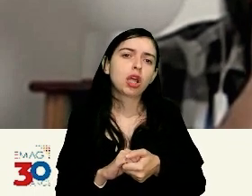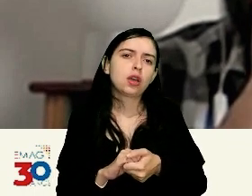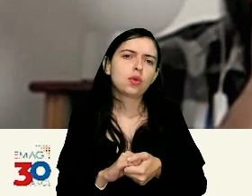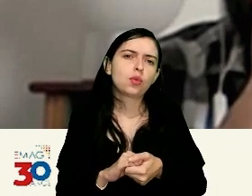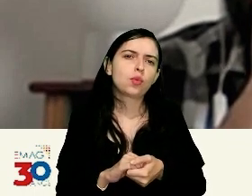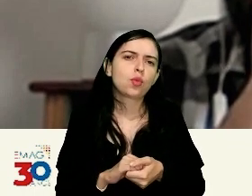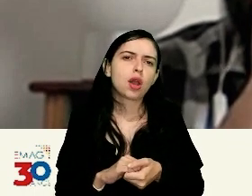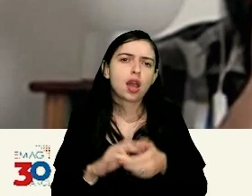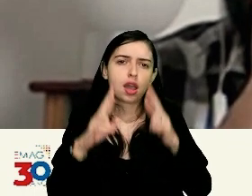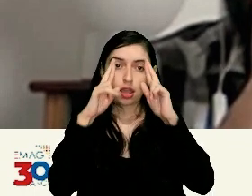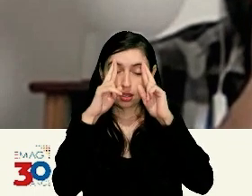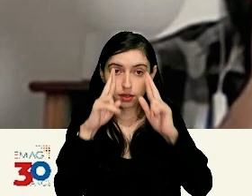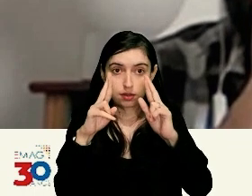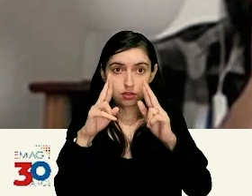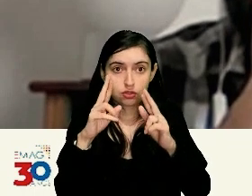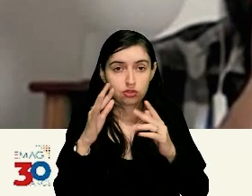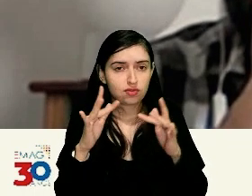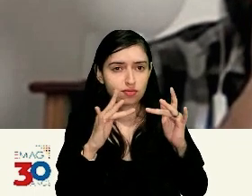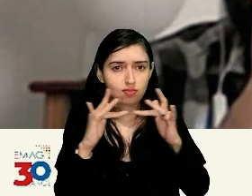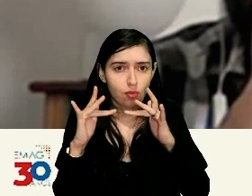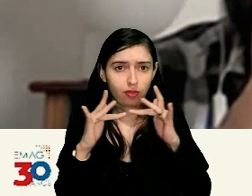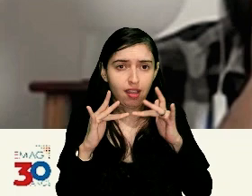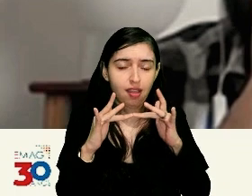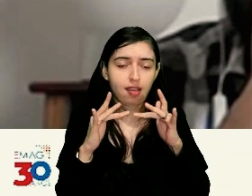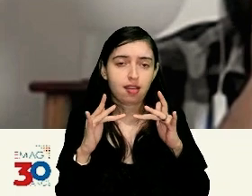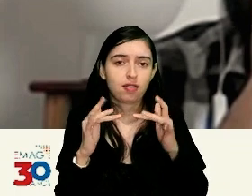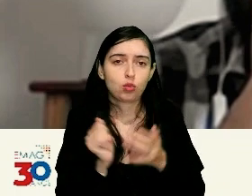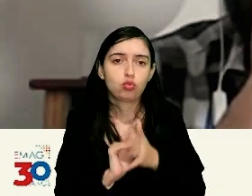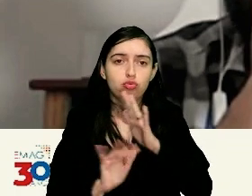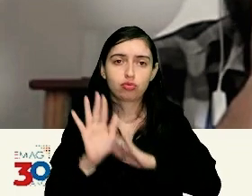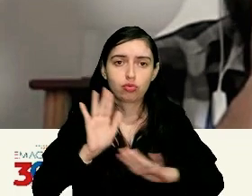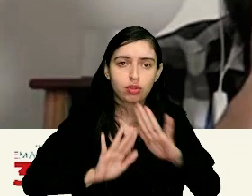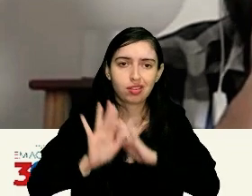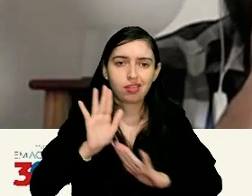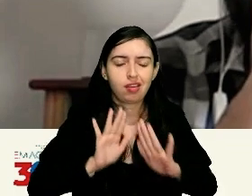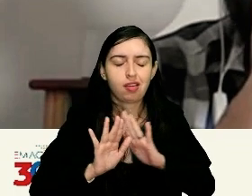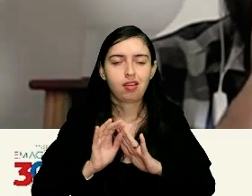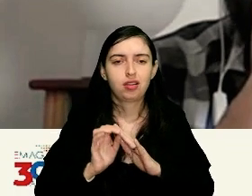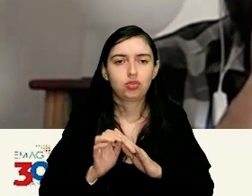responsabilidade afetiva e do cuidado e dessa...